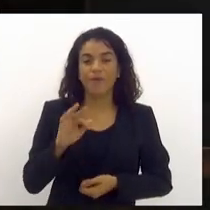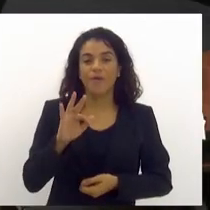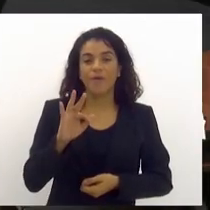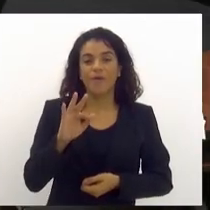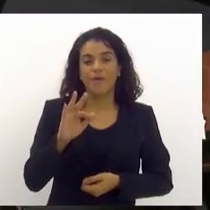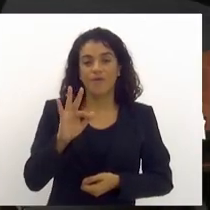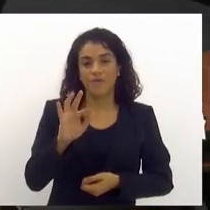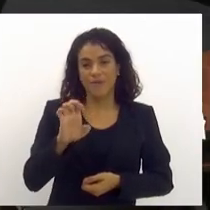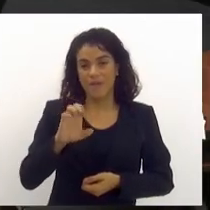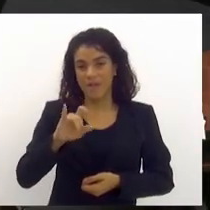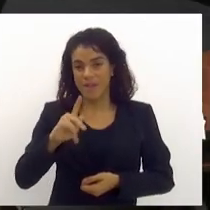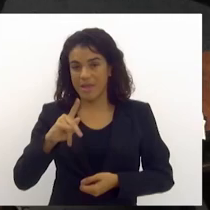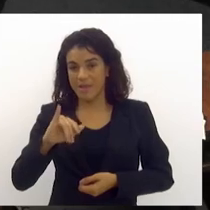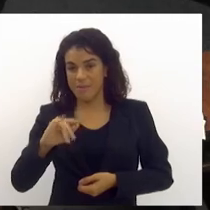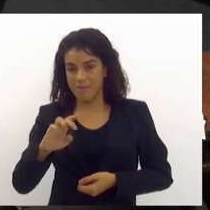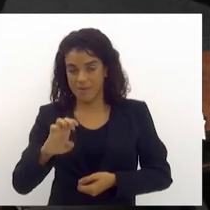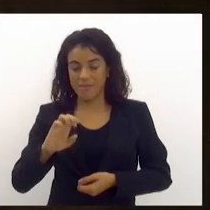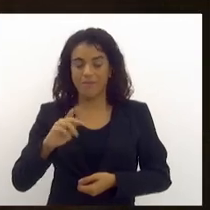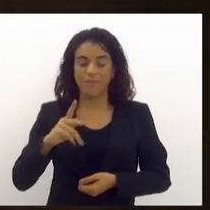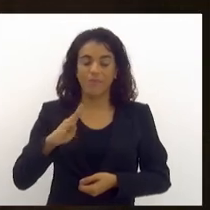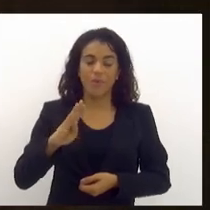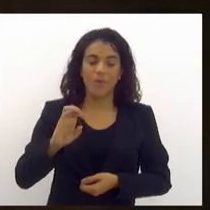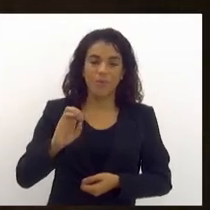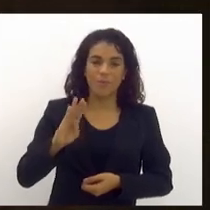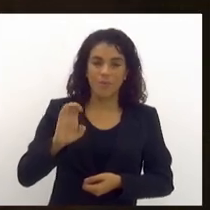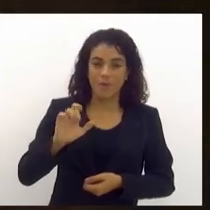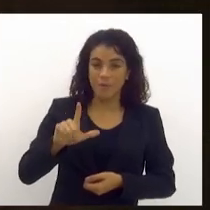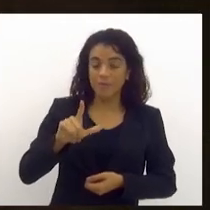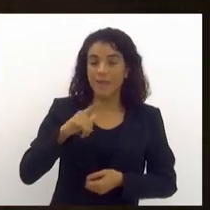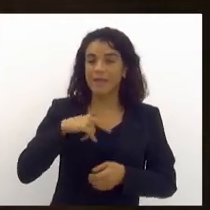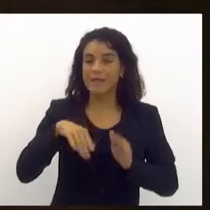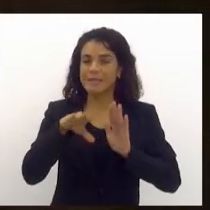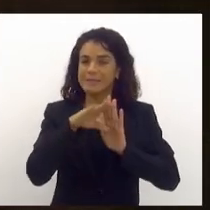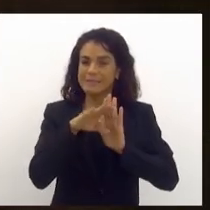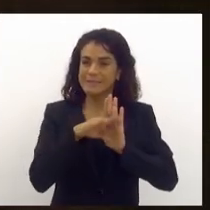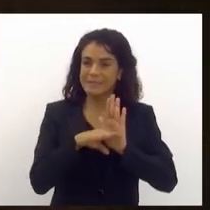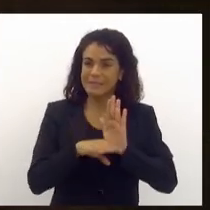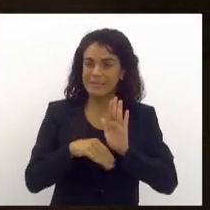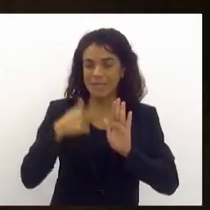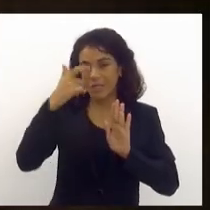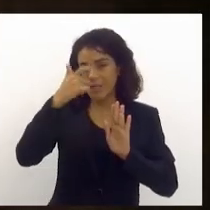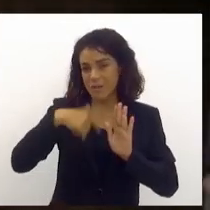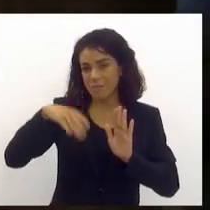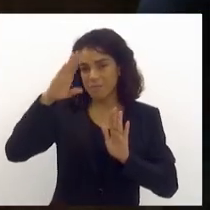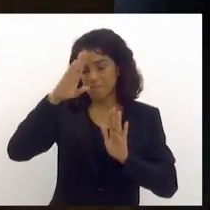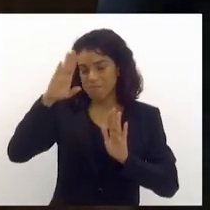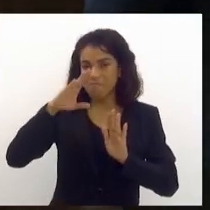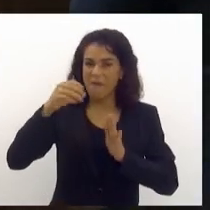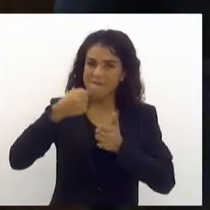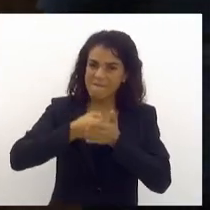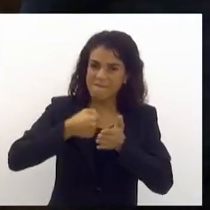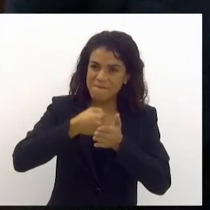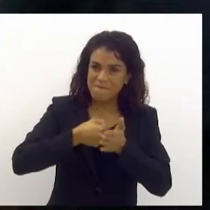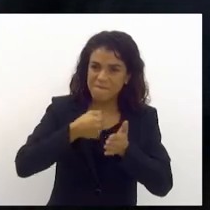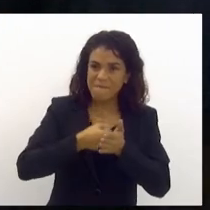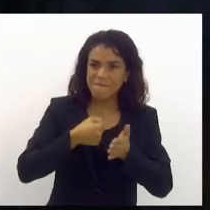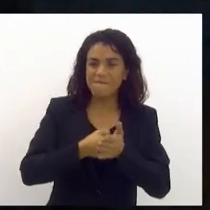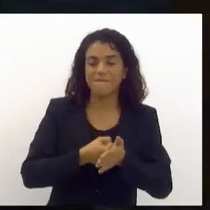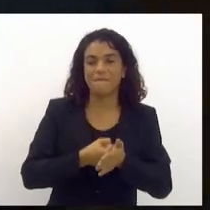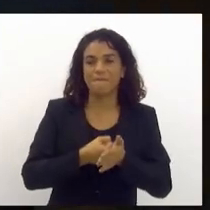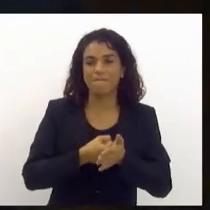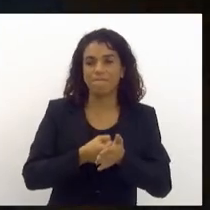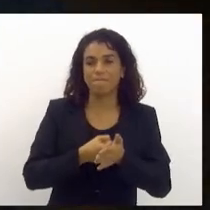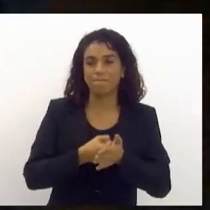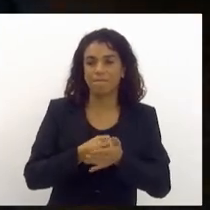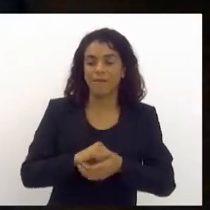Pobel. Obrigado, presidente. Presidente, essa é a pauta que eu, principalmente, venho brigando desde o início do